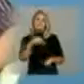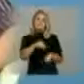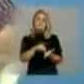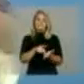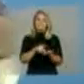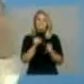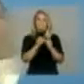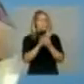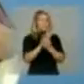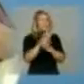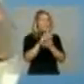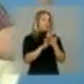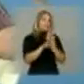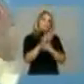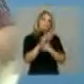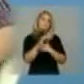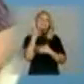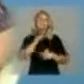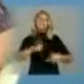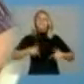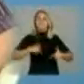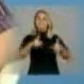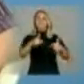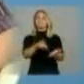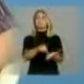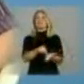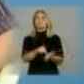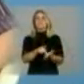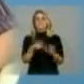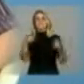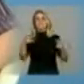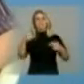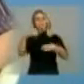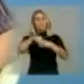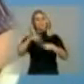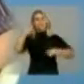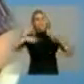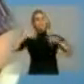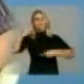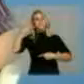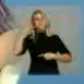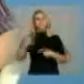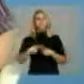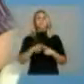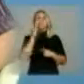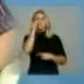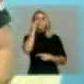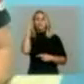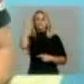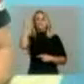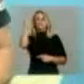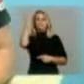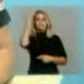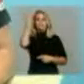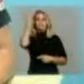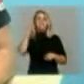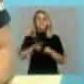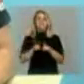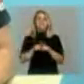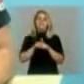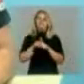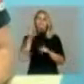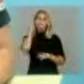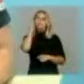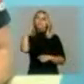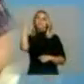ela não teria tido essa carreira política, né? Que ela teve. Foi uma mulher muito importante para São Paulo, foi uma mulher muito importante para